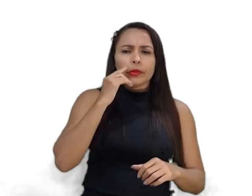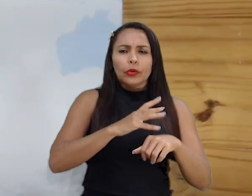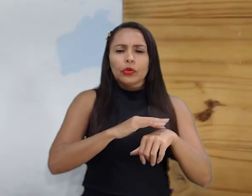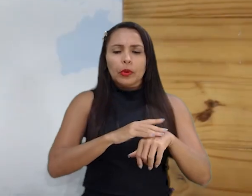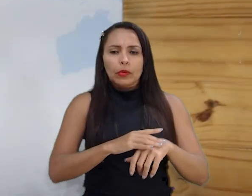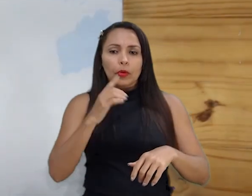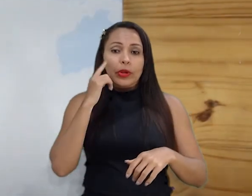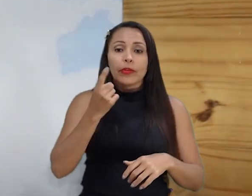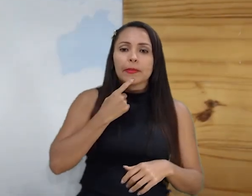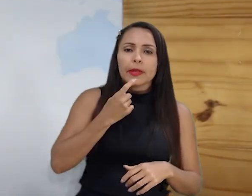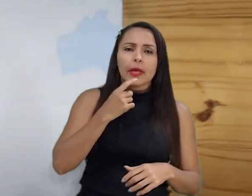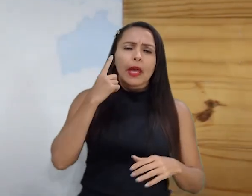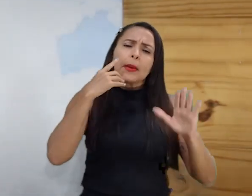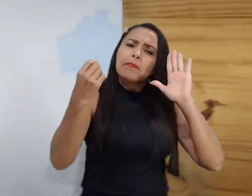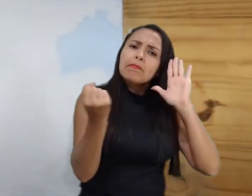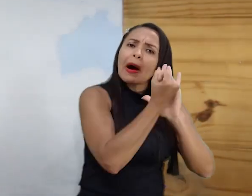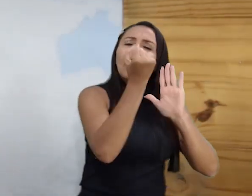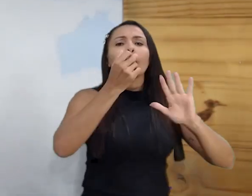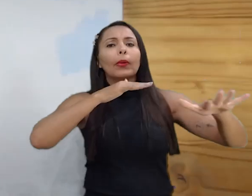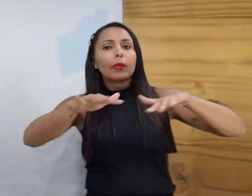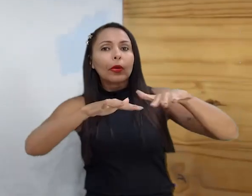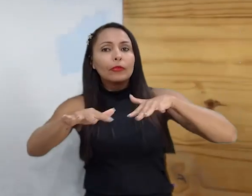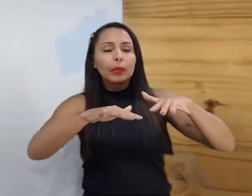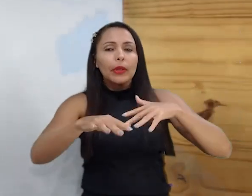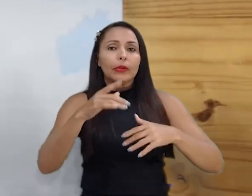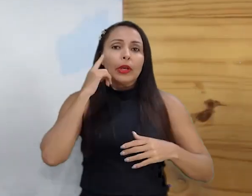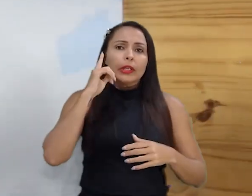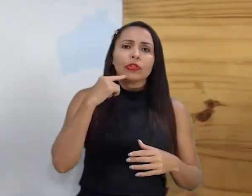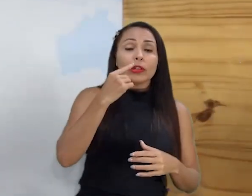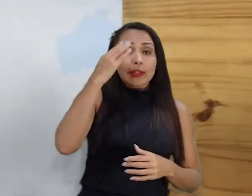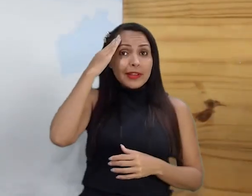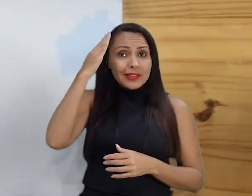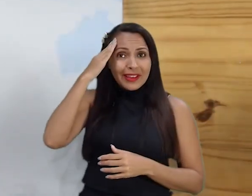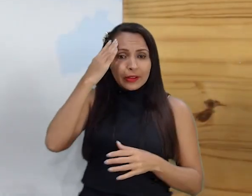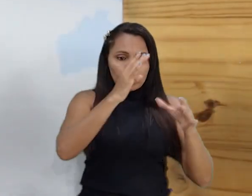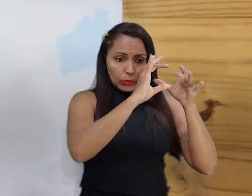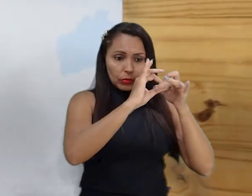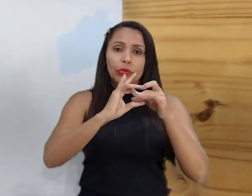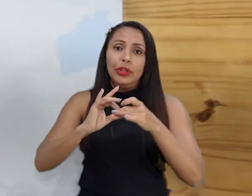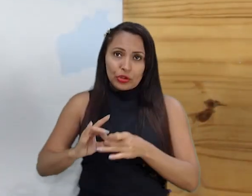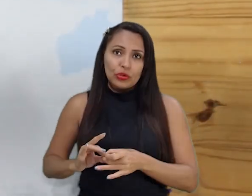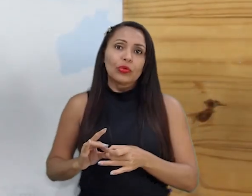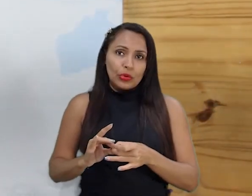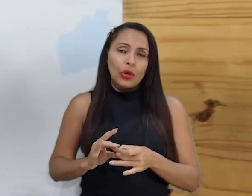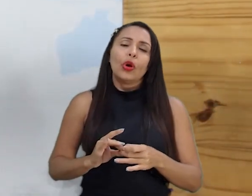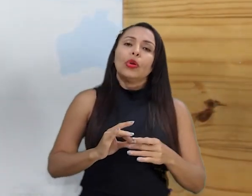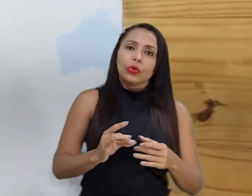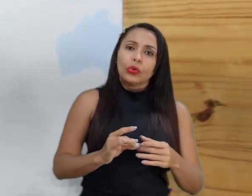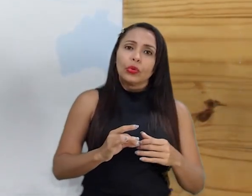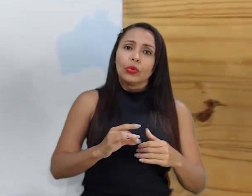muito conhecida, que marcou esse movimento, e que quando a gente compreende o contexto do